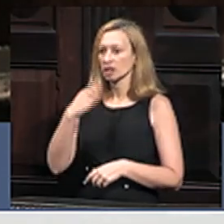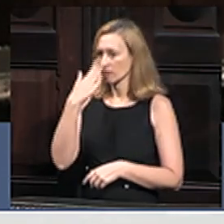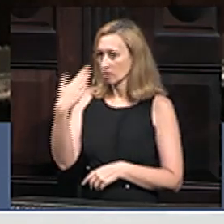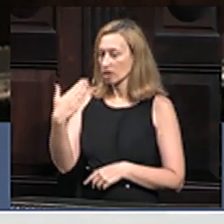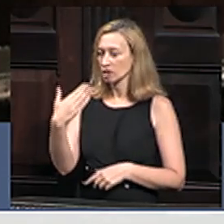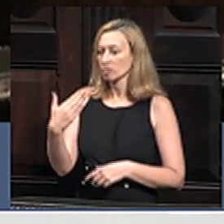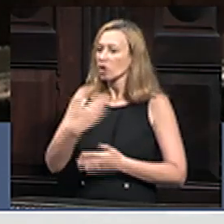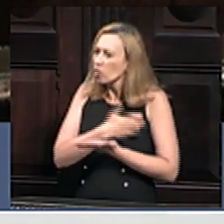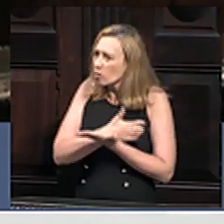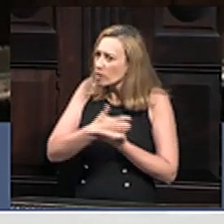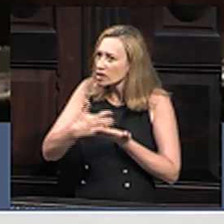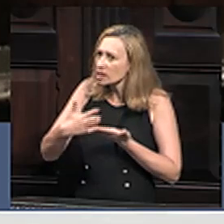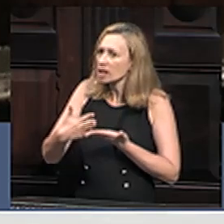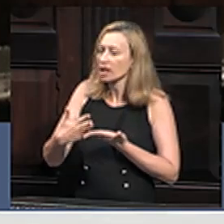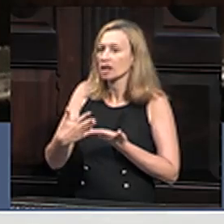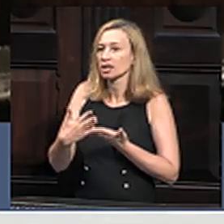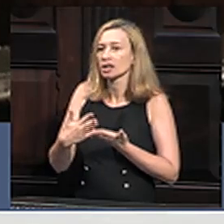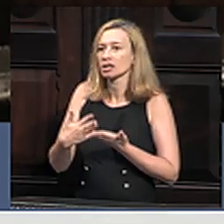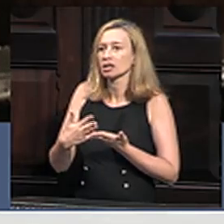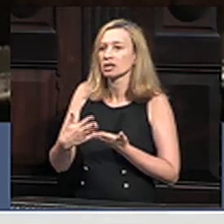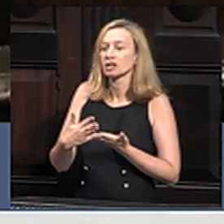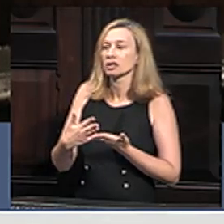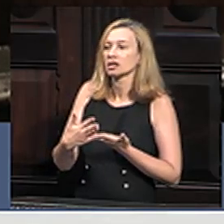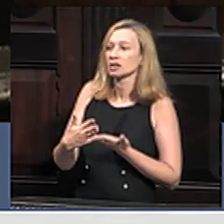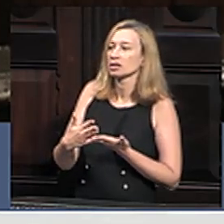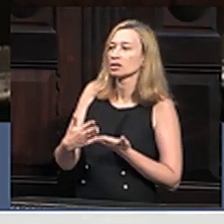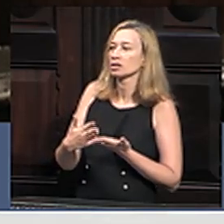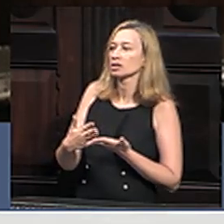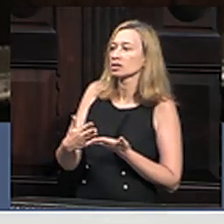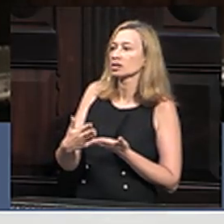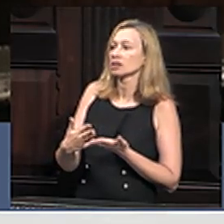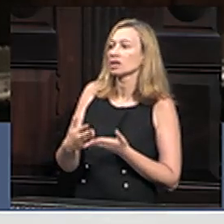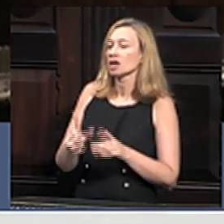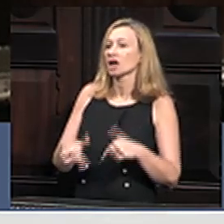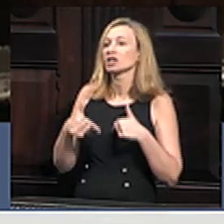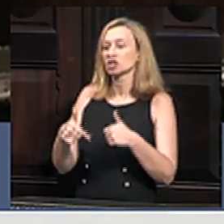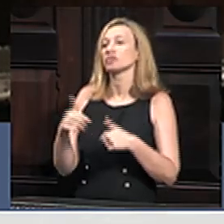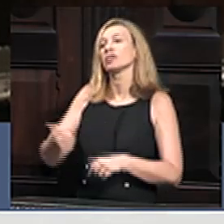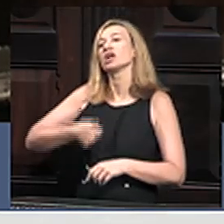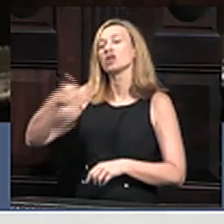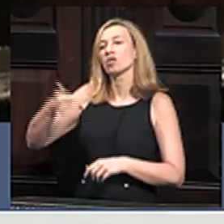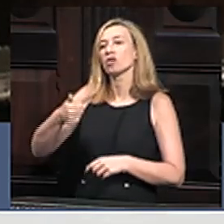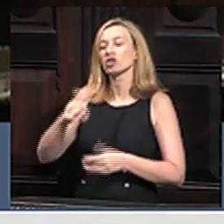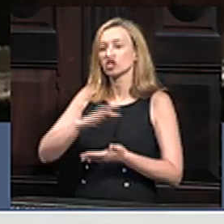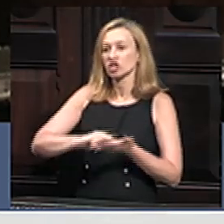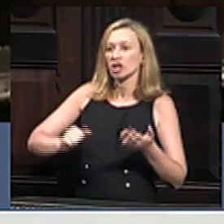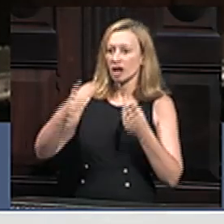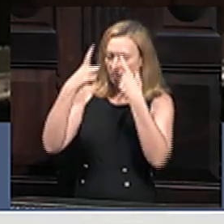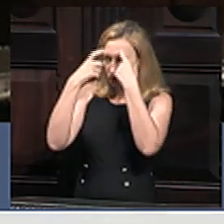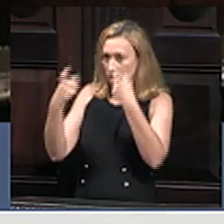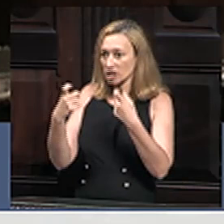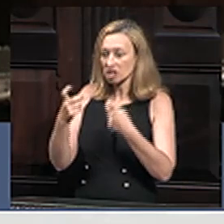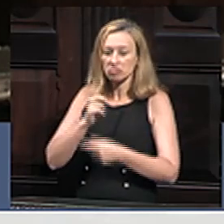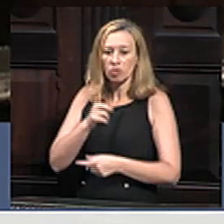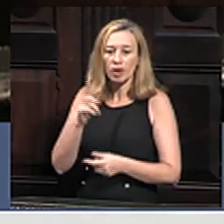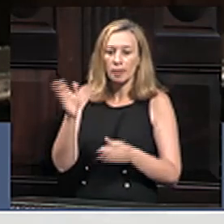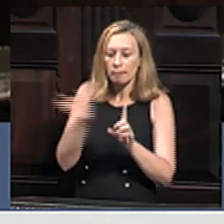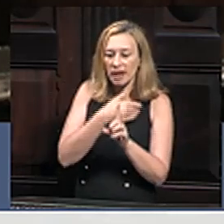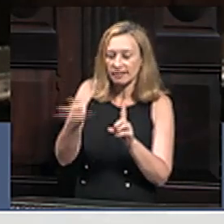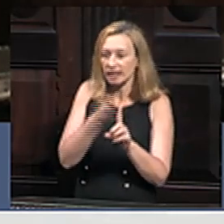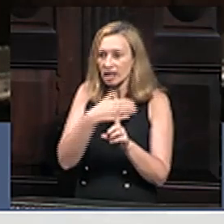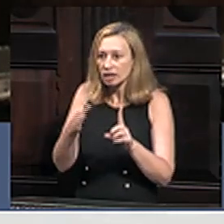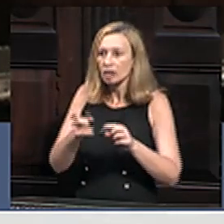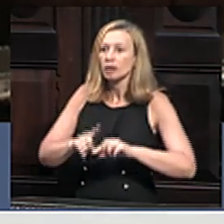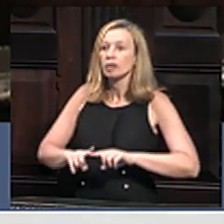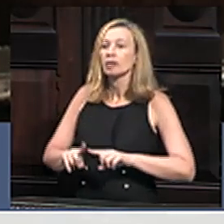realmente começar a tirar o Estado do Rio desse estado de violência. Não é abatendo criminosos, mas